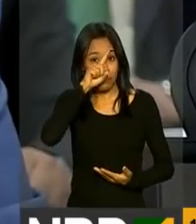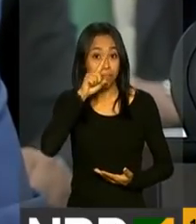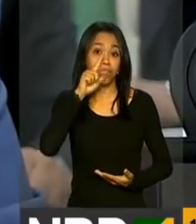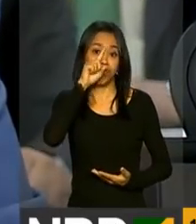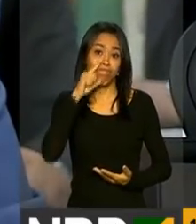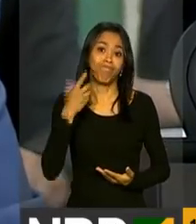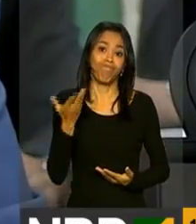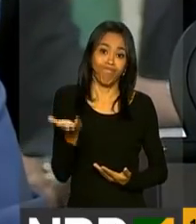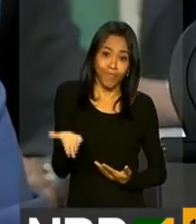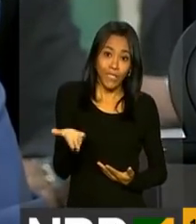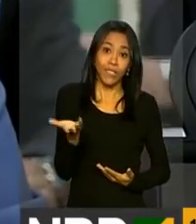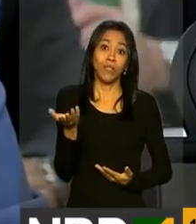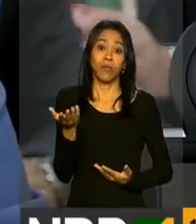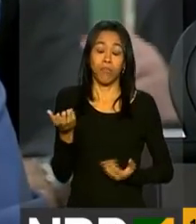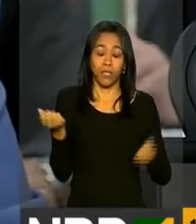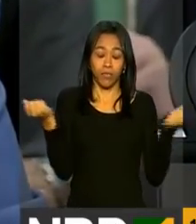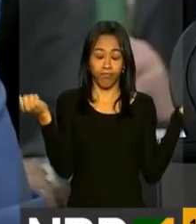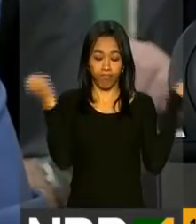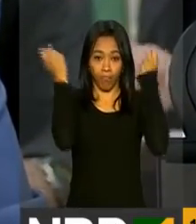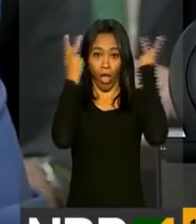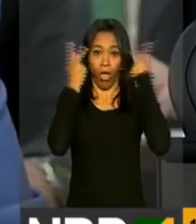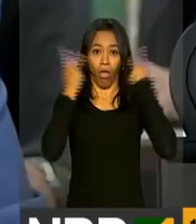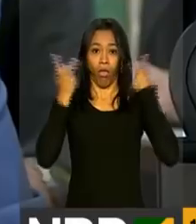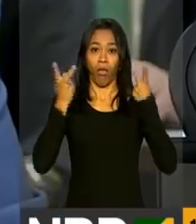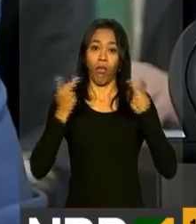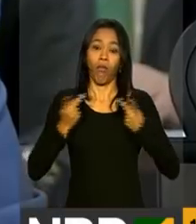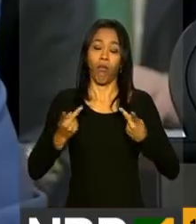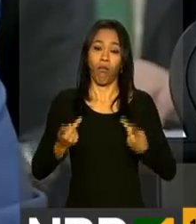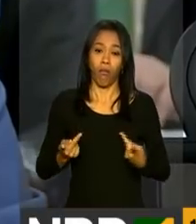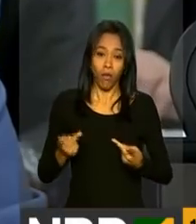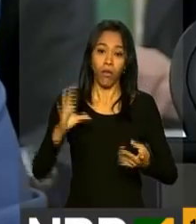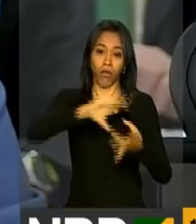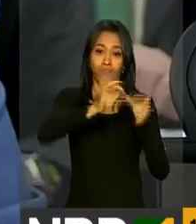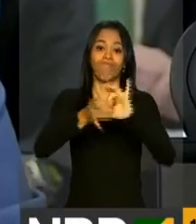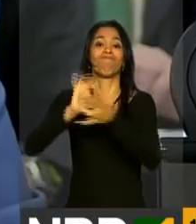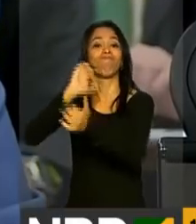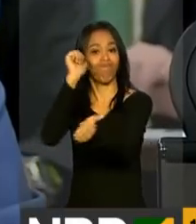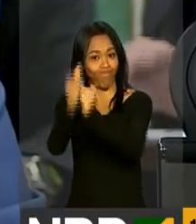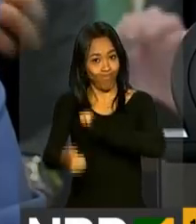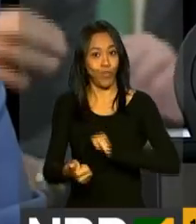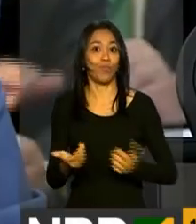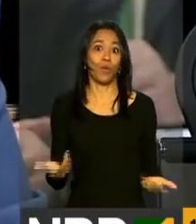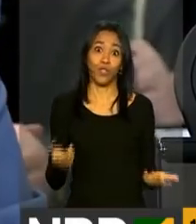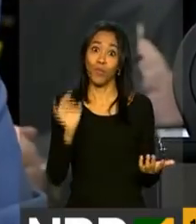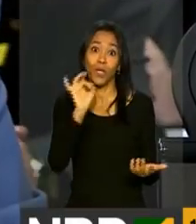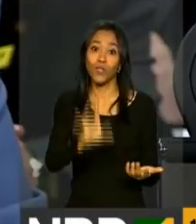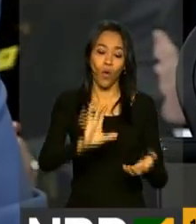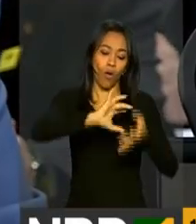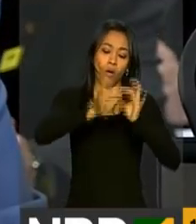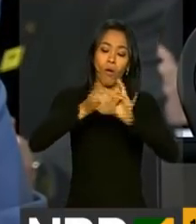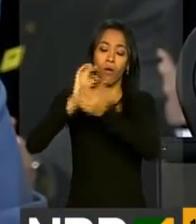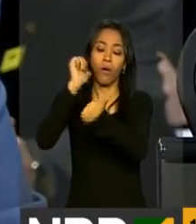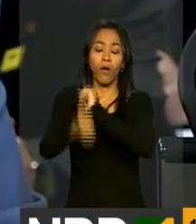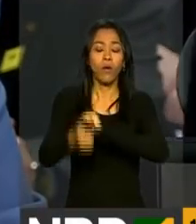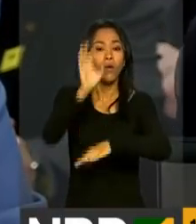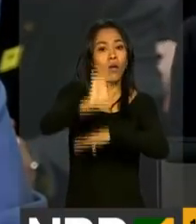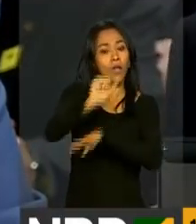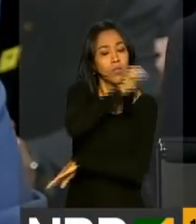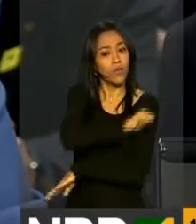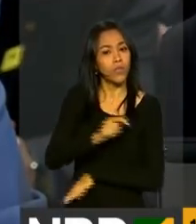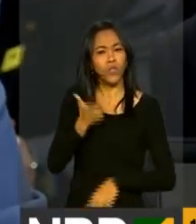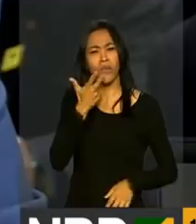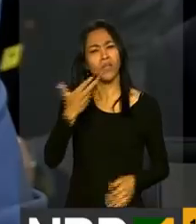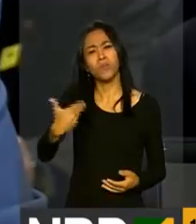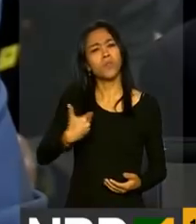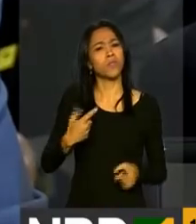de termos um vexame internacional não se tratava apenas da questão das olimpíadas no rio de janeiro estou dizendo isso